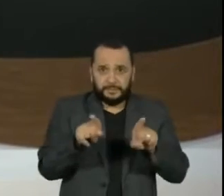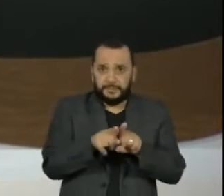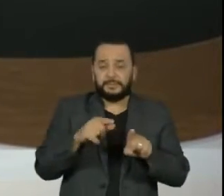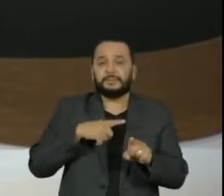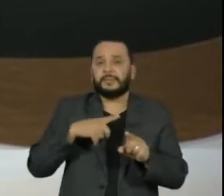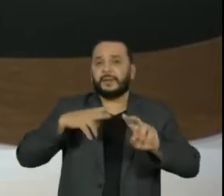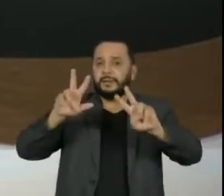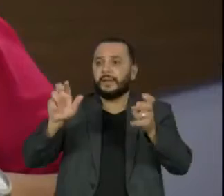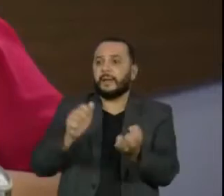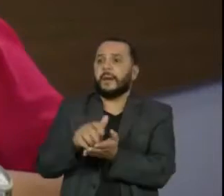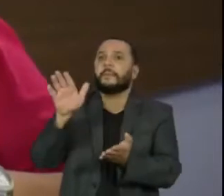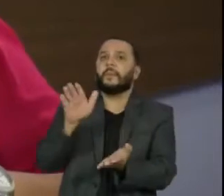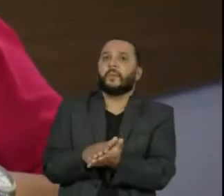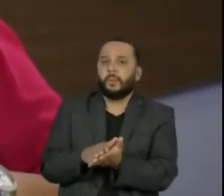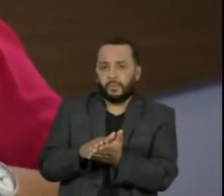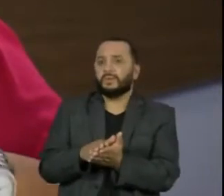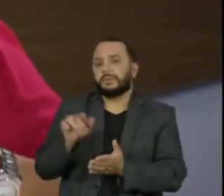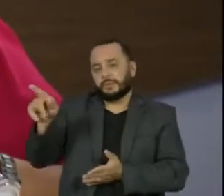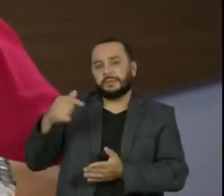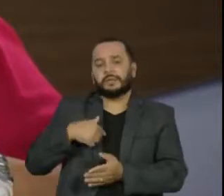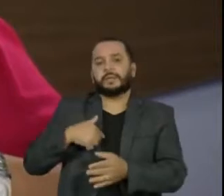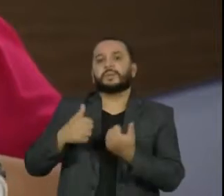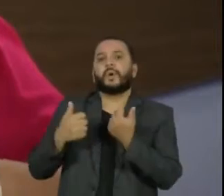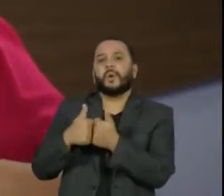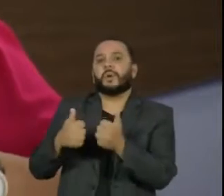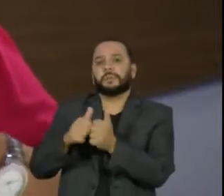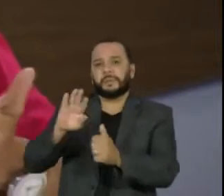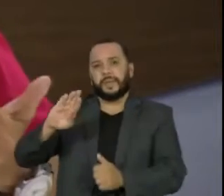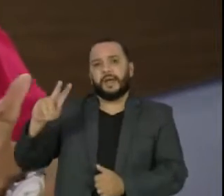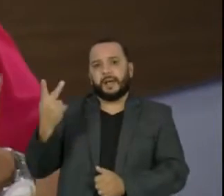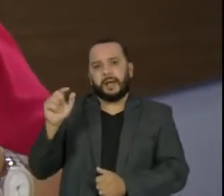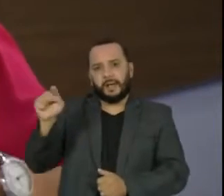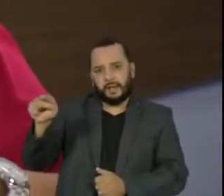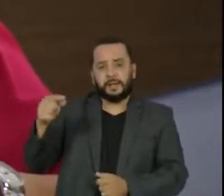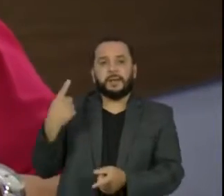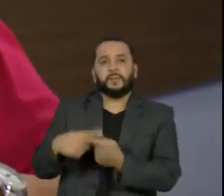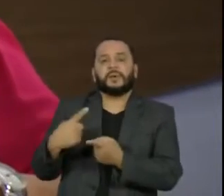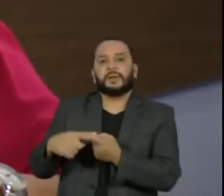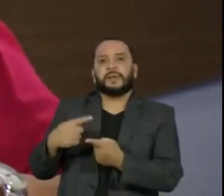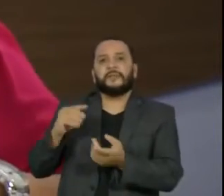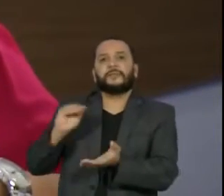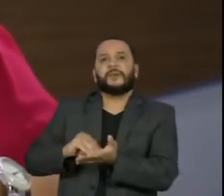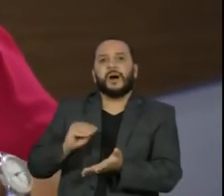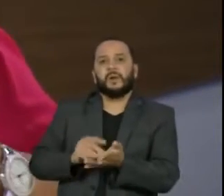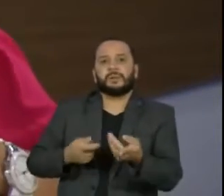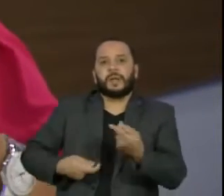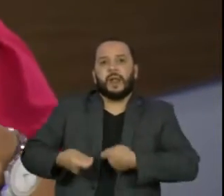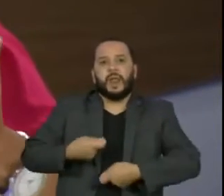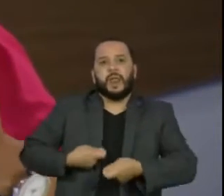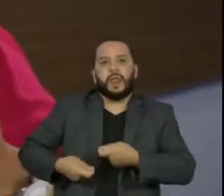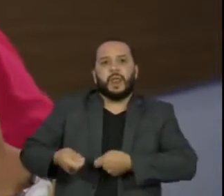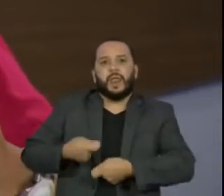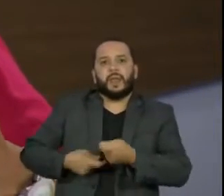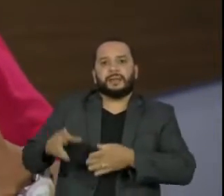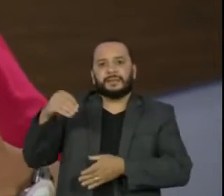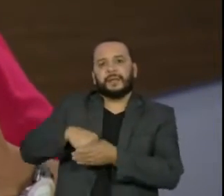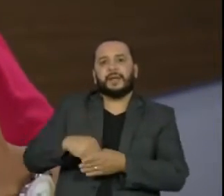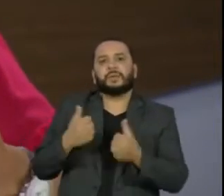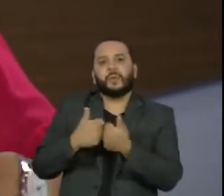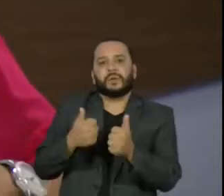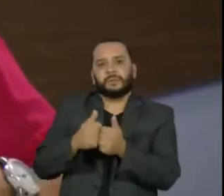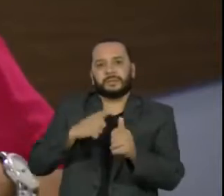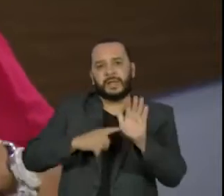das multas aos ônibus de Belo Horizonte, as empresas, pela ausência dos cobradores, né, isso foi determinado por